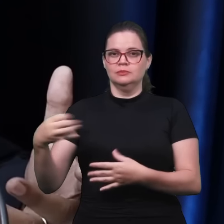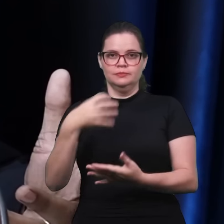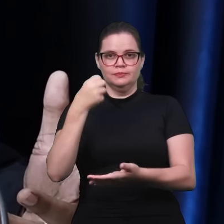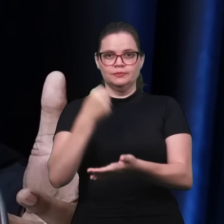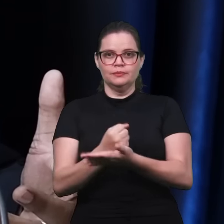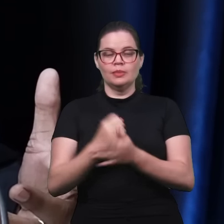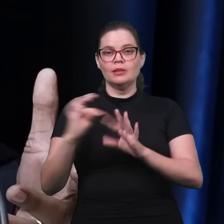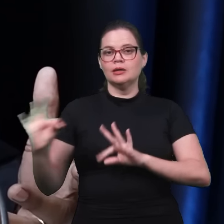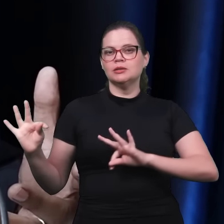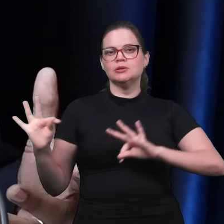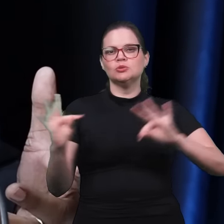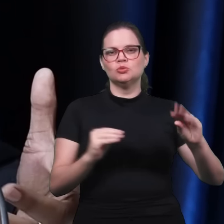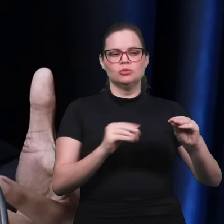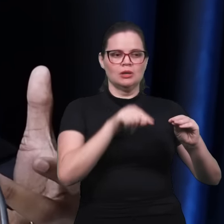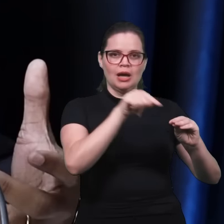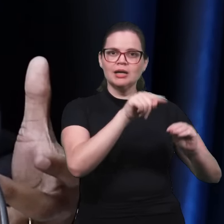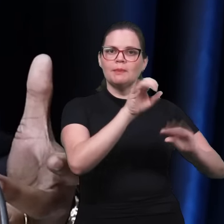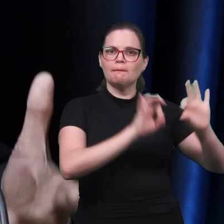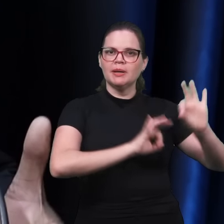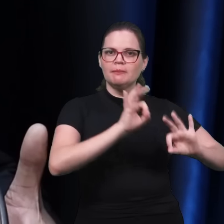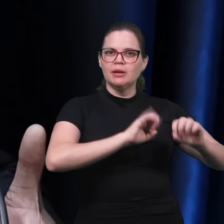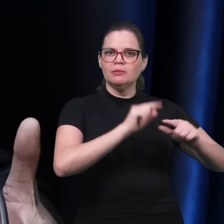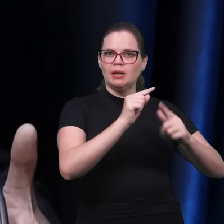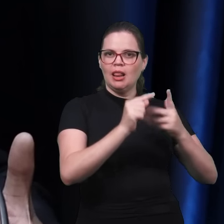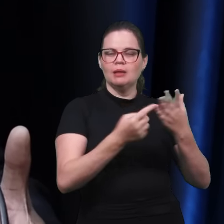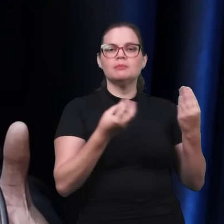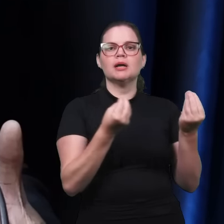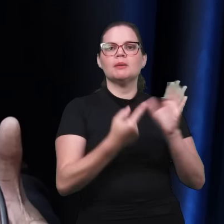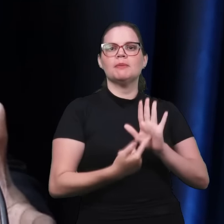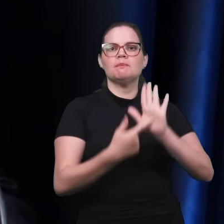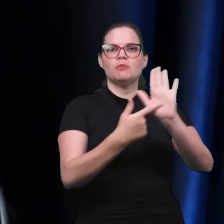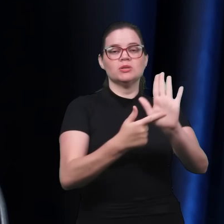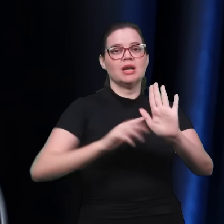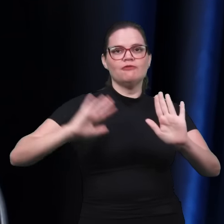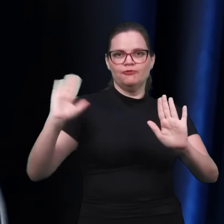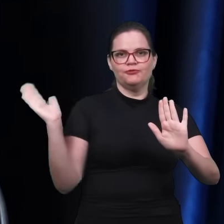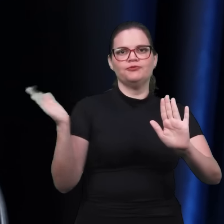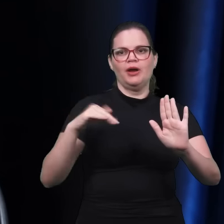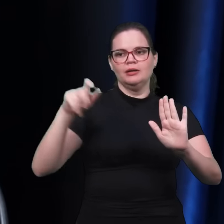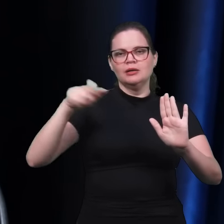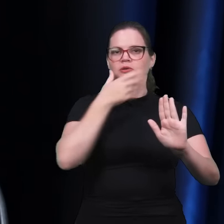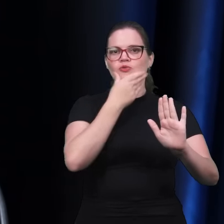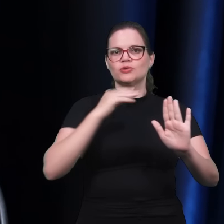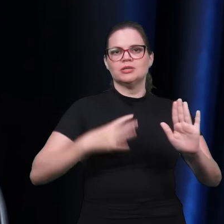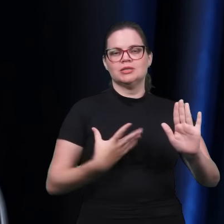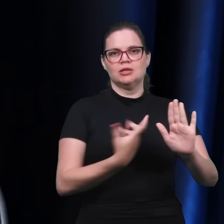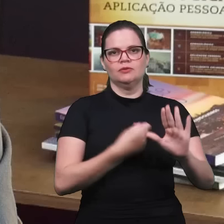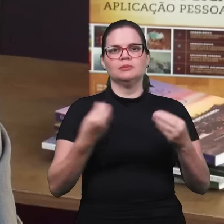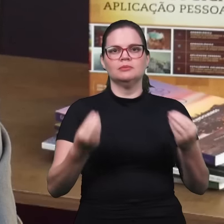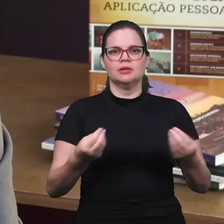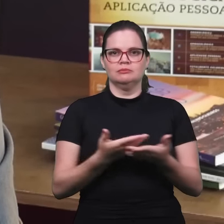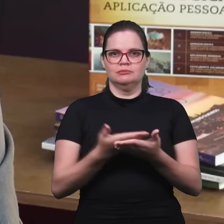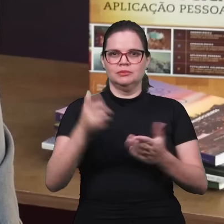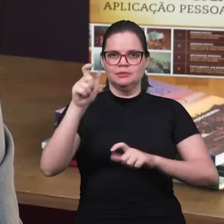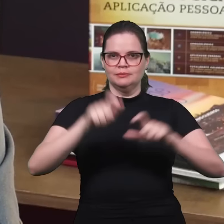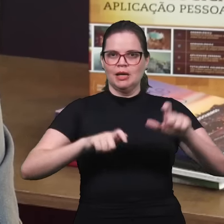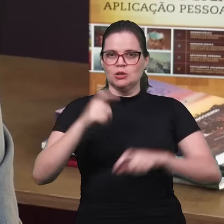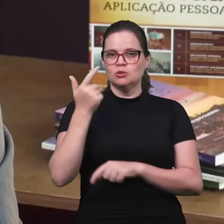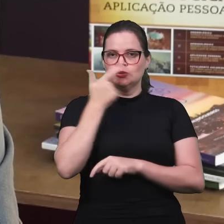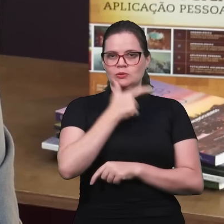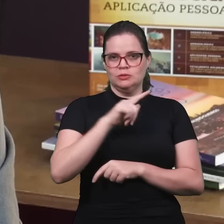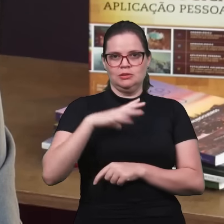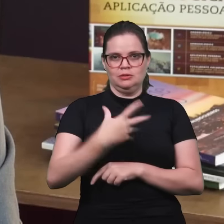todo esse preparo mostrando o Salvador que viria para alcançar a vida do homem. Glória a Jesus. Nós vamos iniciar,